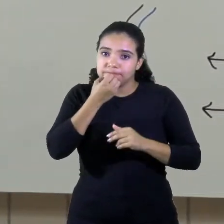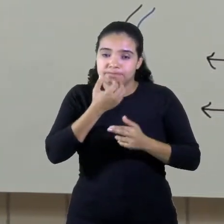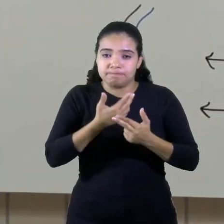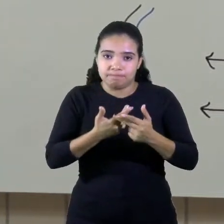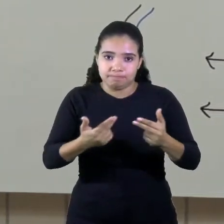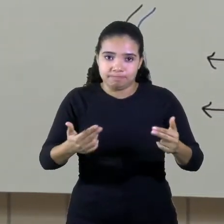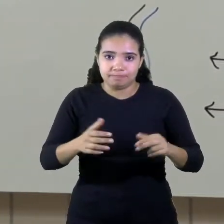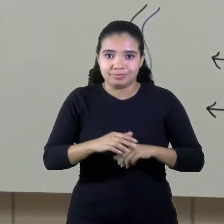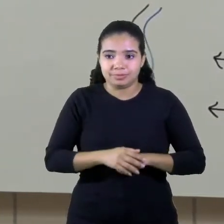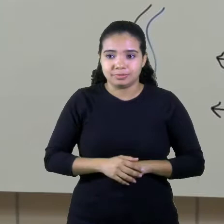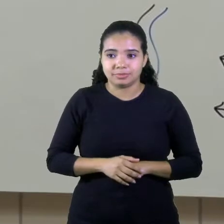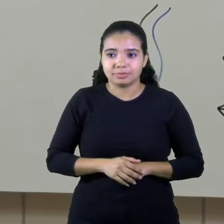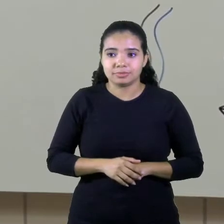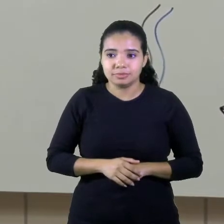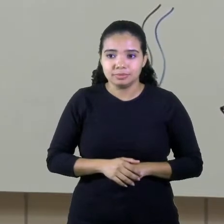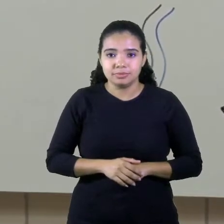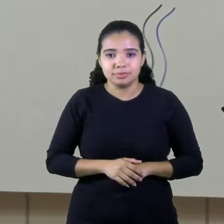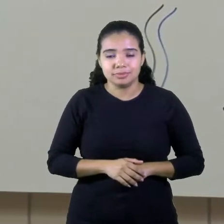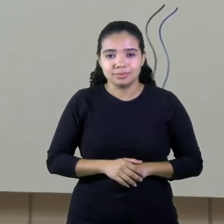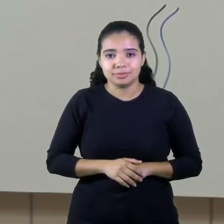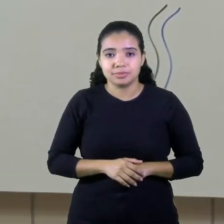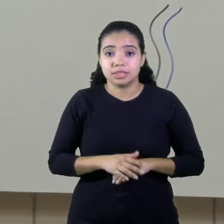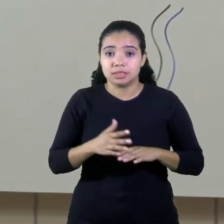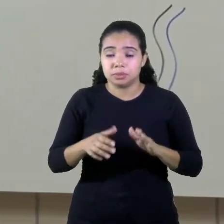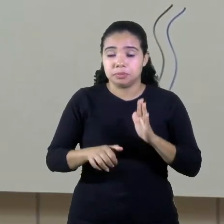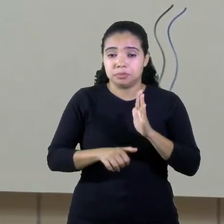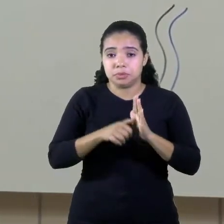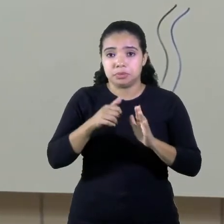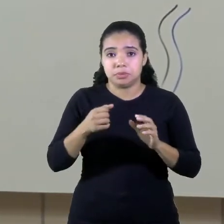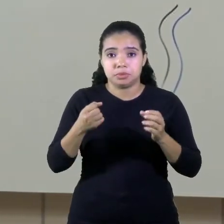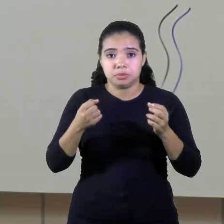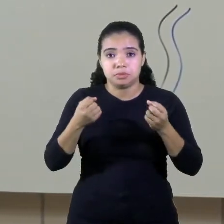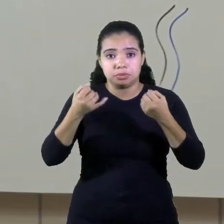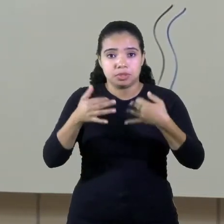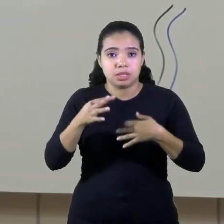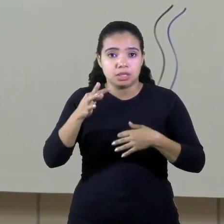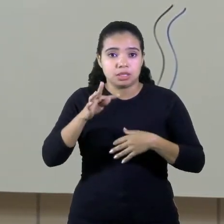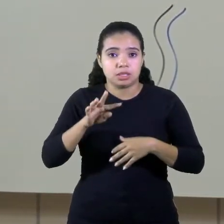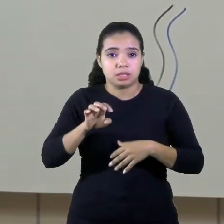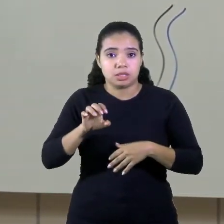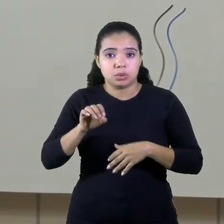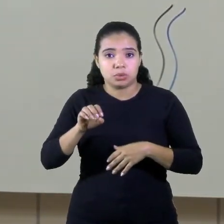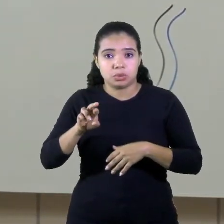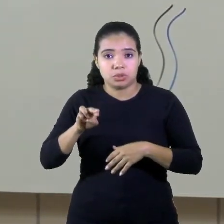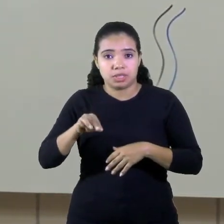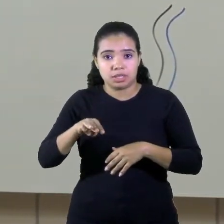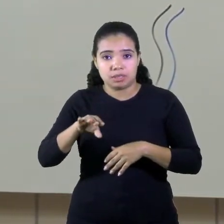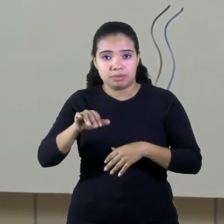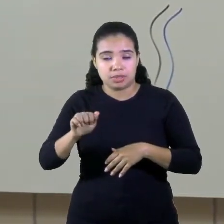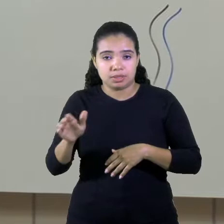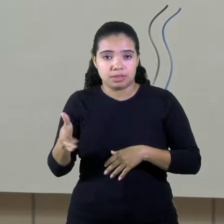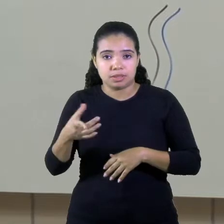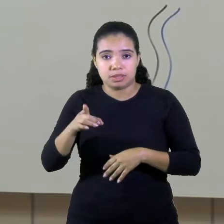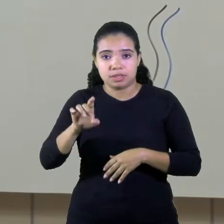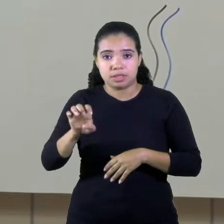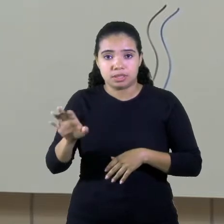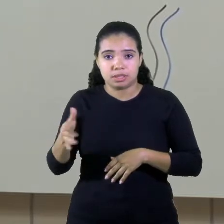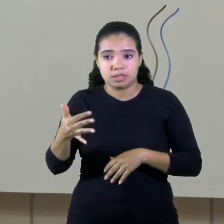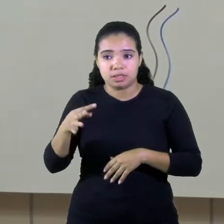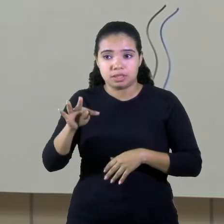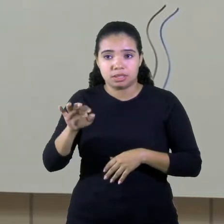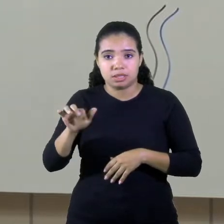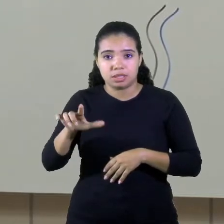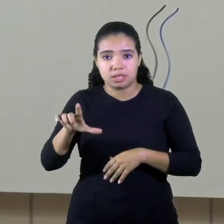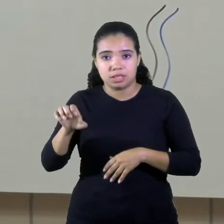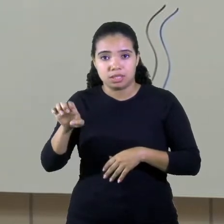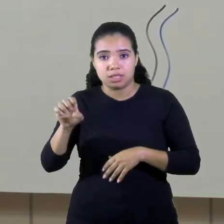tudo bem? Bom, primeiro, para falar sobre o Teorema de Tales, eu vou revisitar alguns conceitos que já foi dito nas nossas videoaulas,